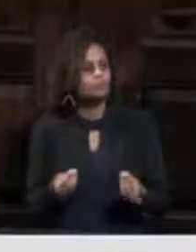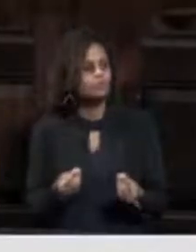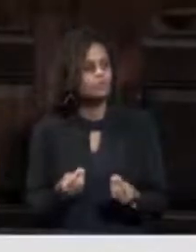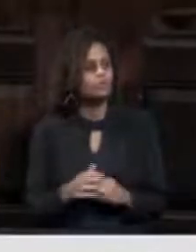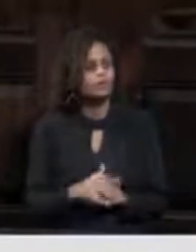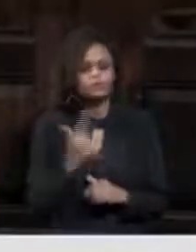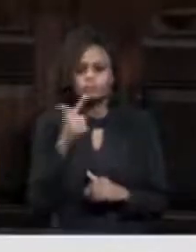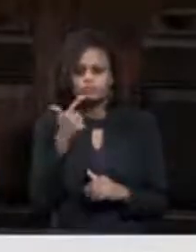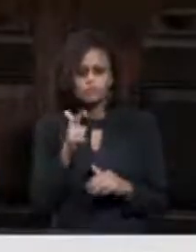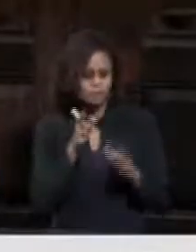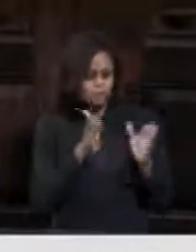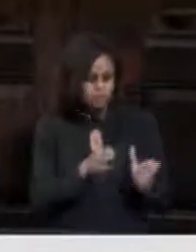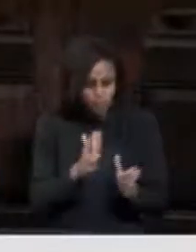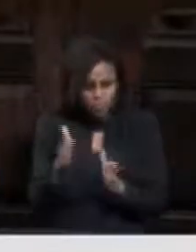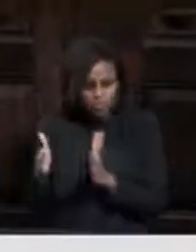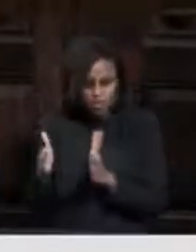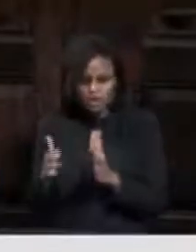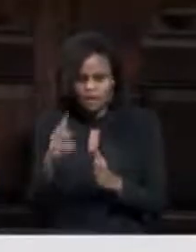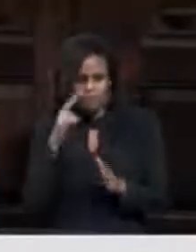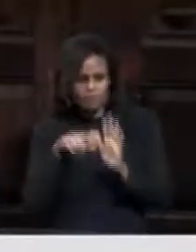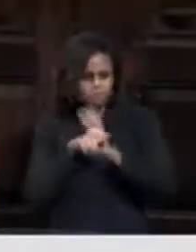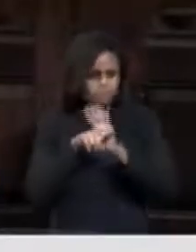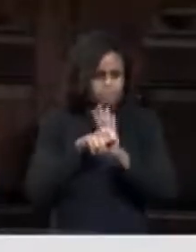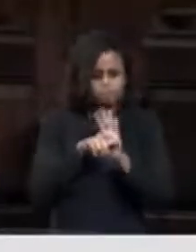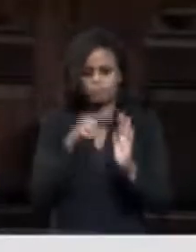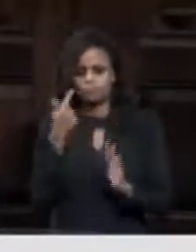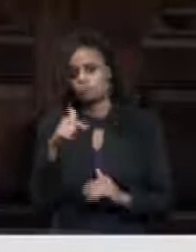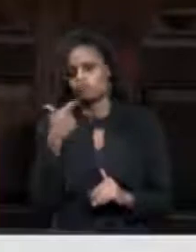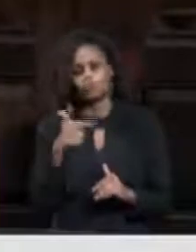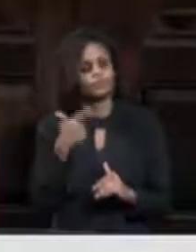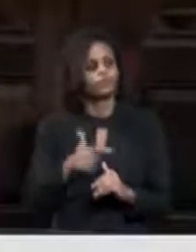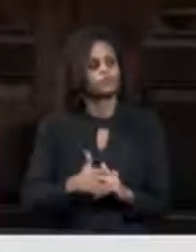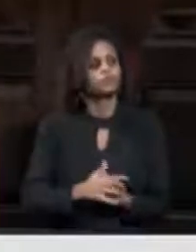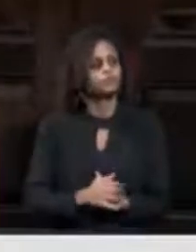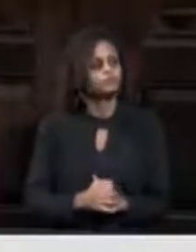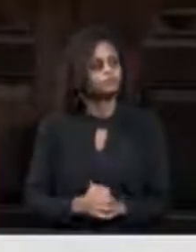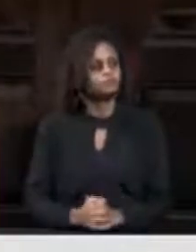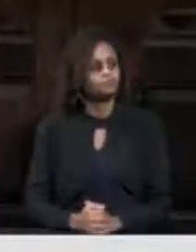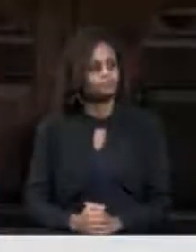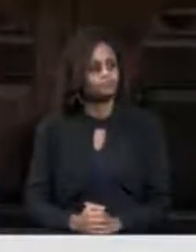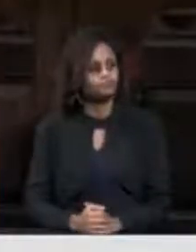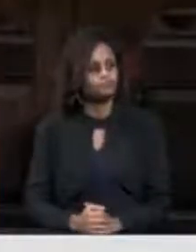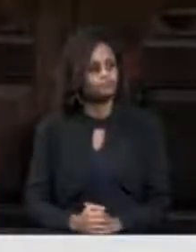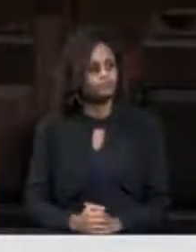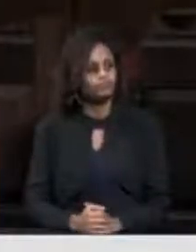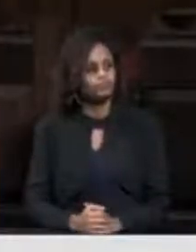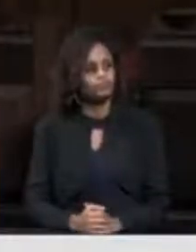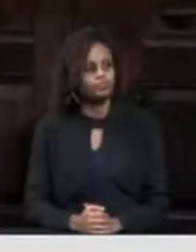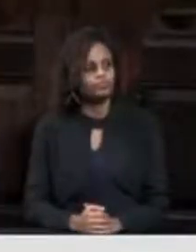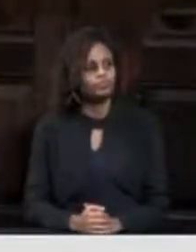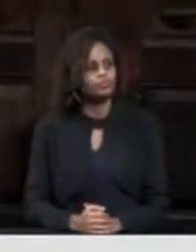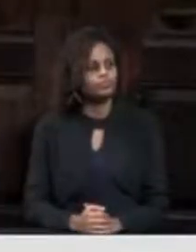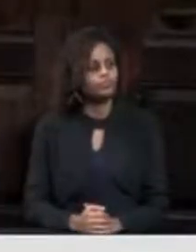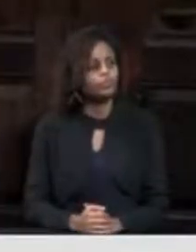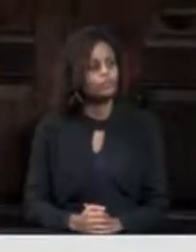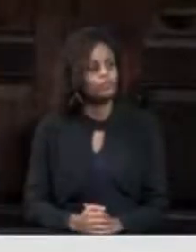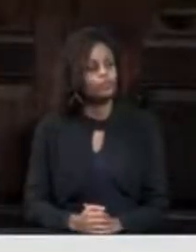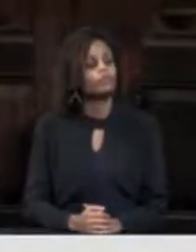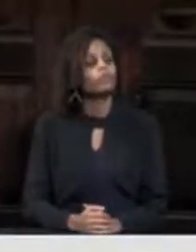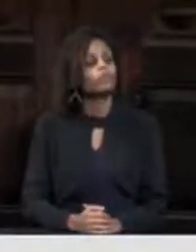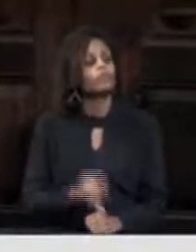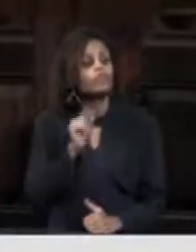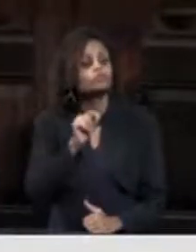mínimo controle sobre o sistema de transporte que existe no Estado do Rio de Janeiro e que tem